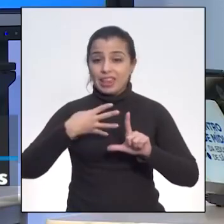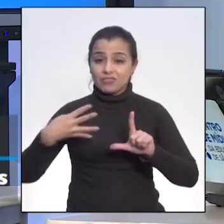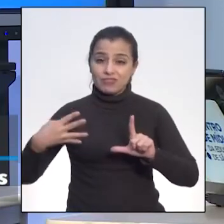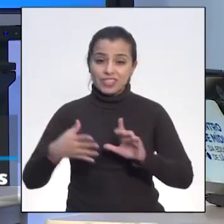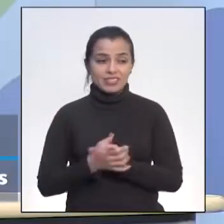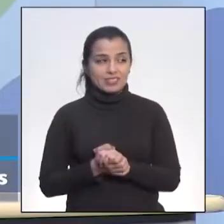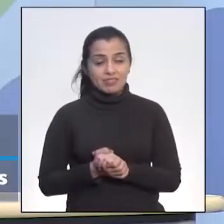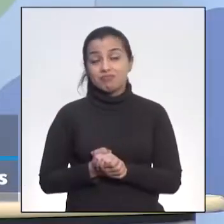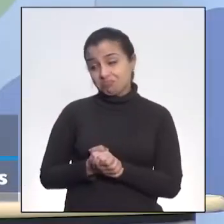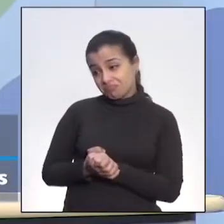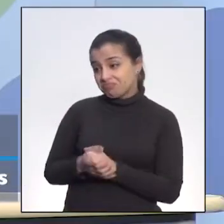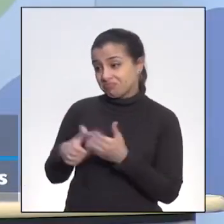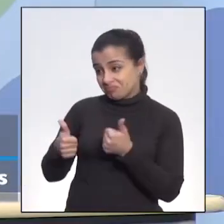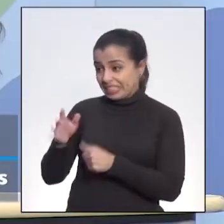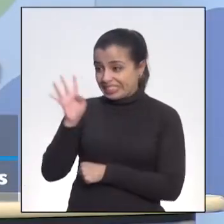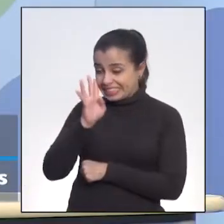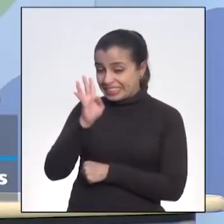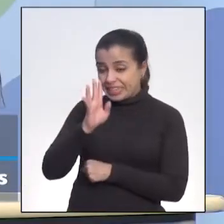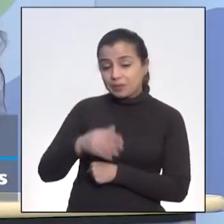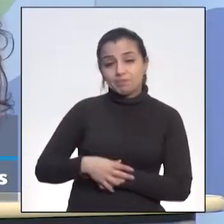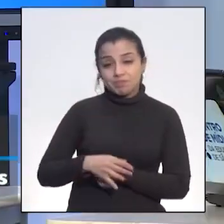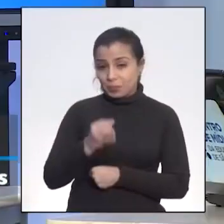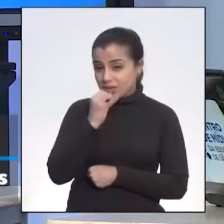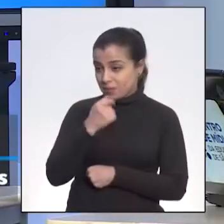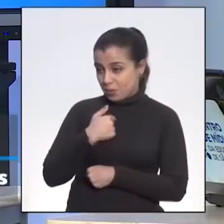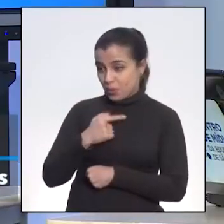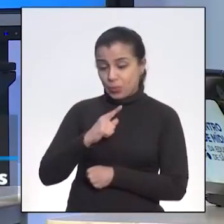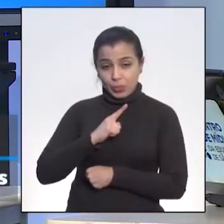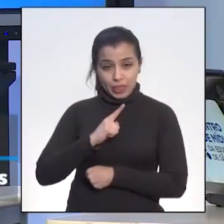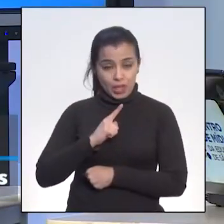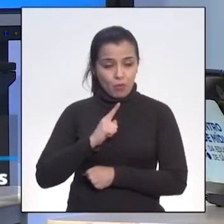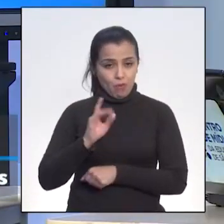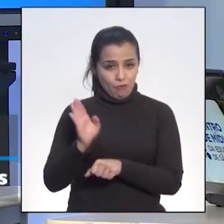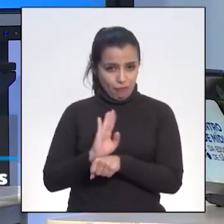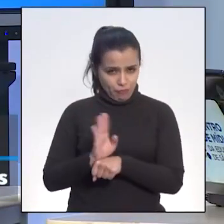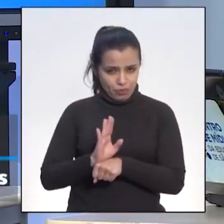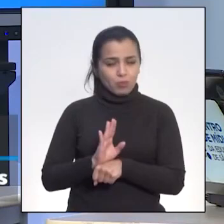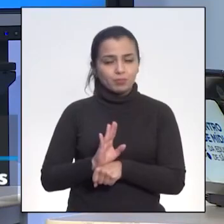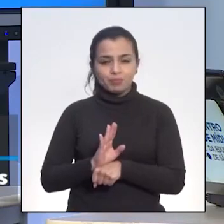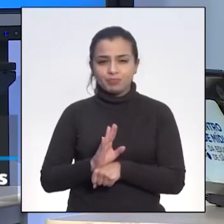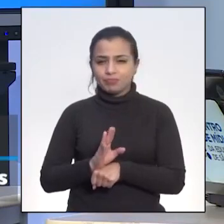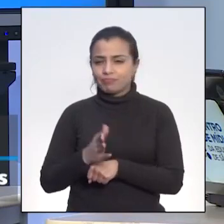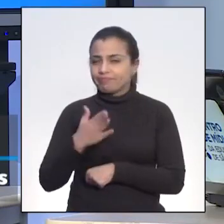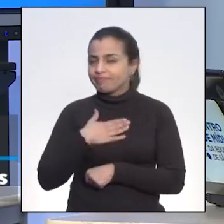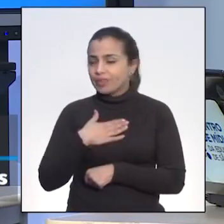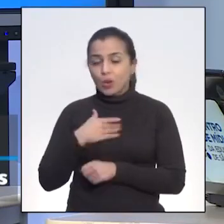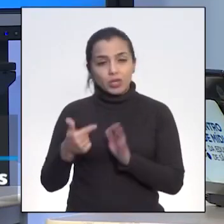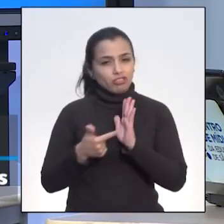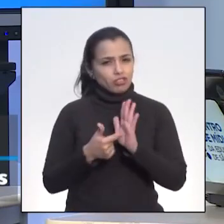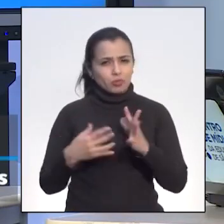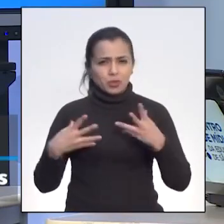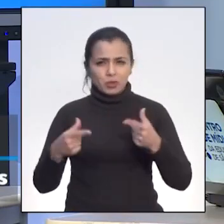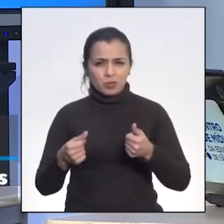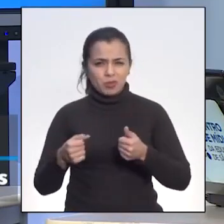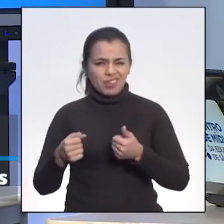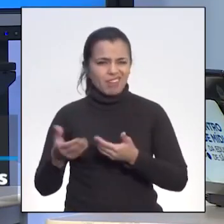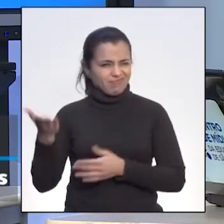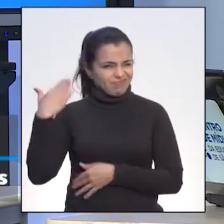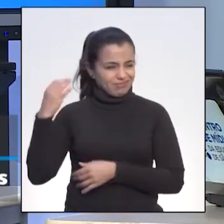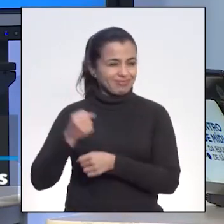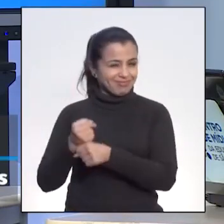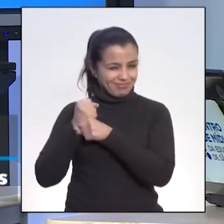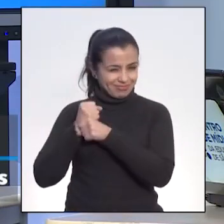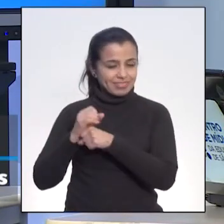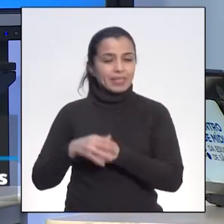legal. Esse mesmo. Bem legal. Olha, eu tenho um filme que eu indico para todo mundo, você, por favor, assista. É um filme dos anos 80. Ele passa